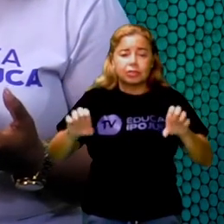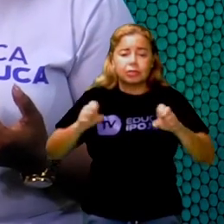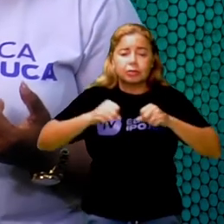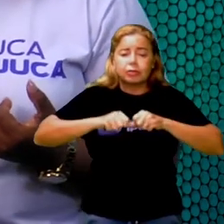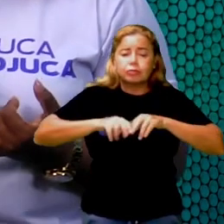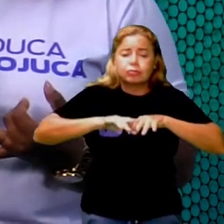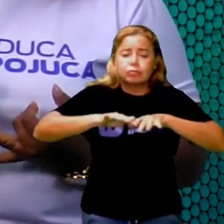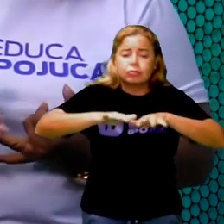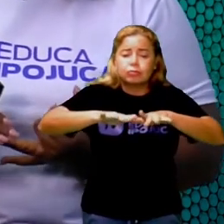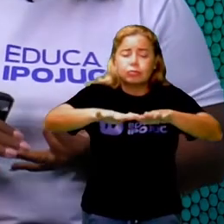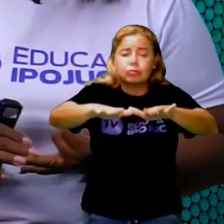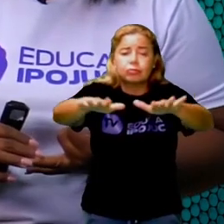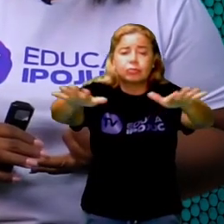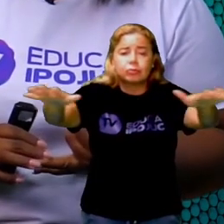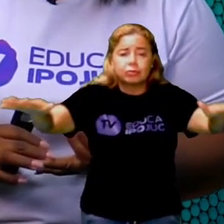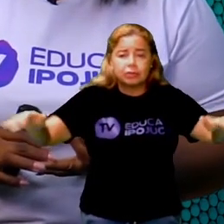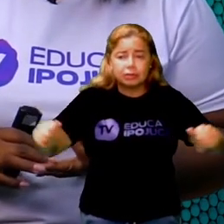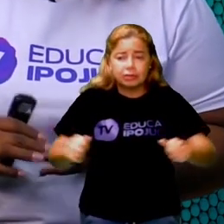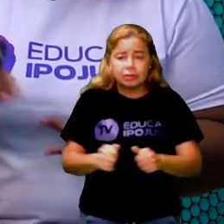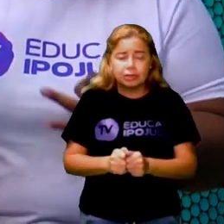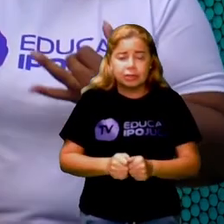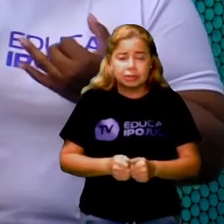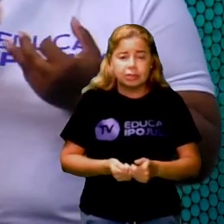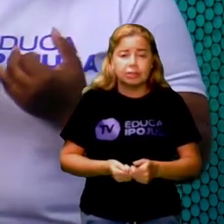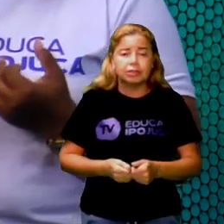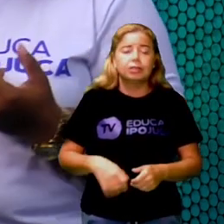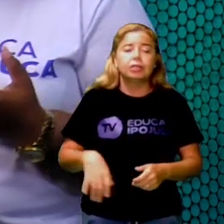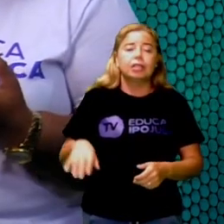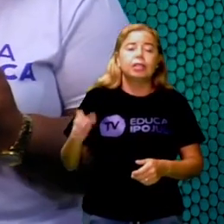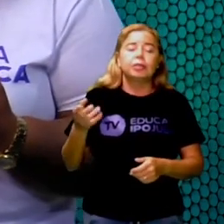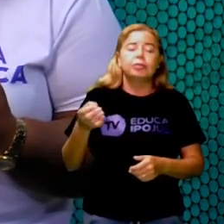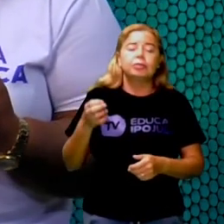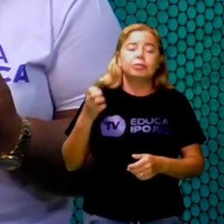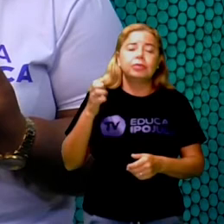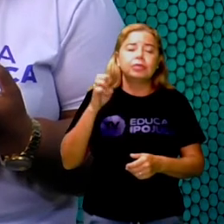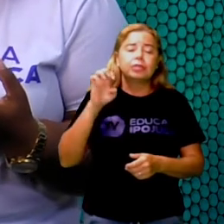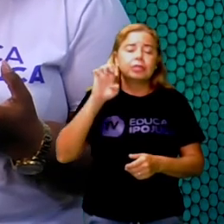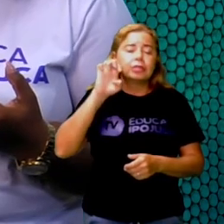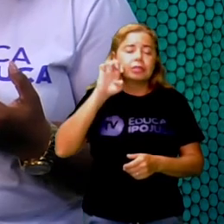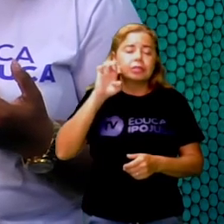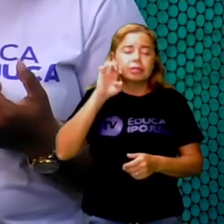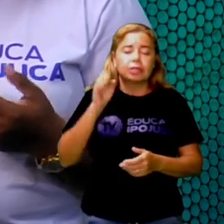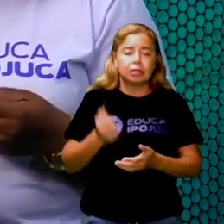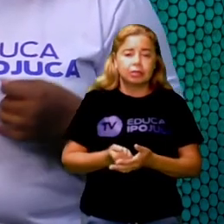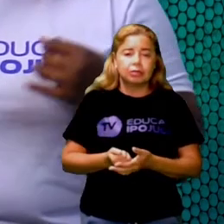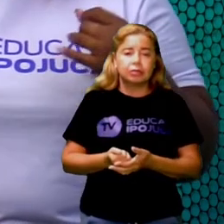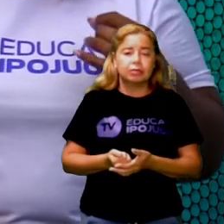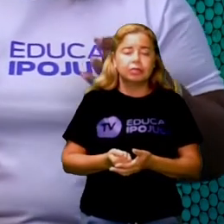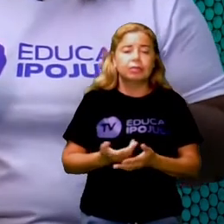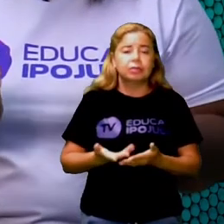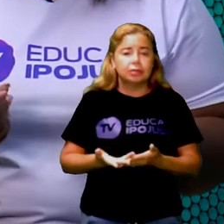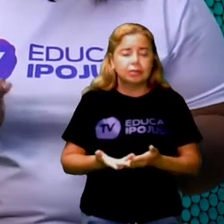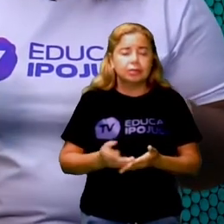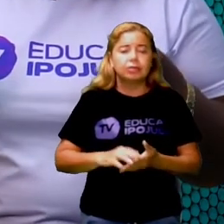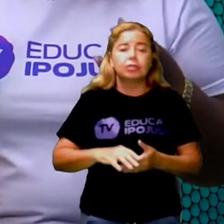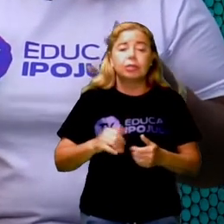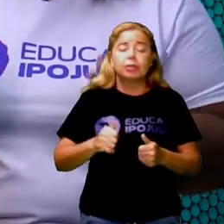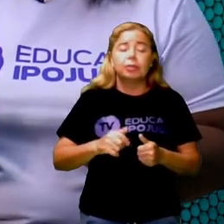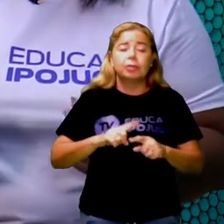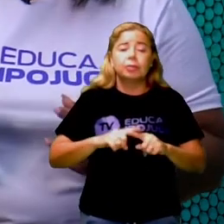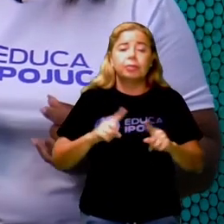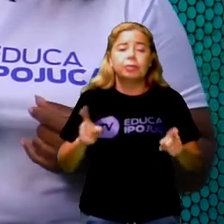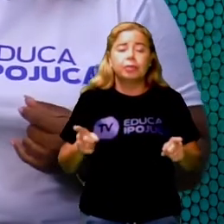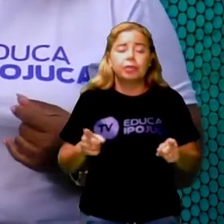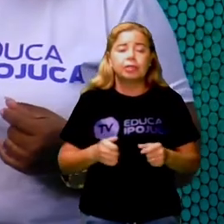Estados Unidos e Europa. Mas o primeiro a confeccionar uma cédula,